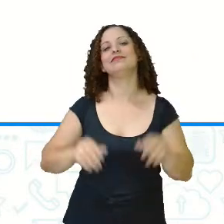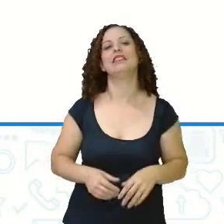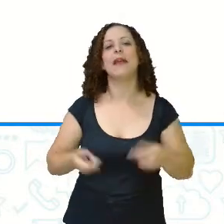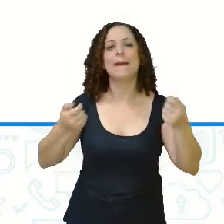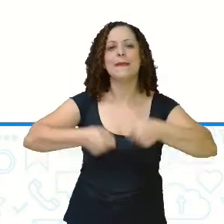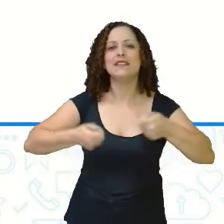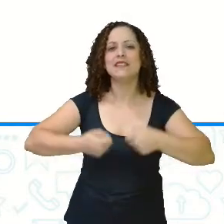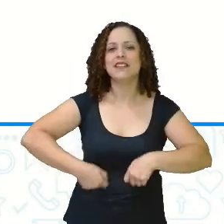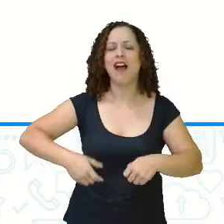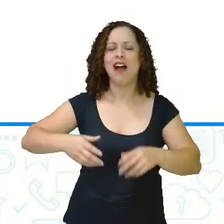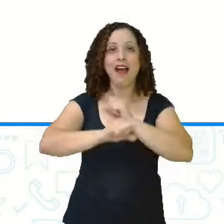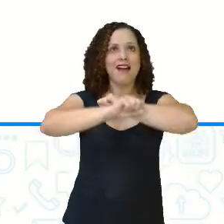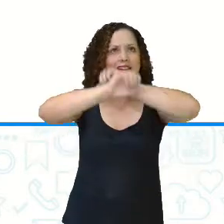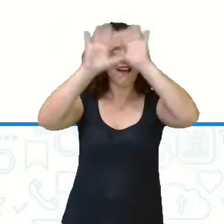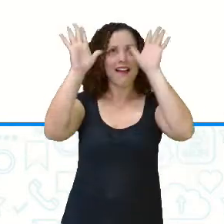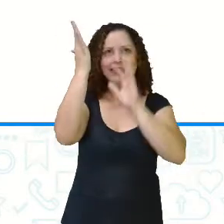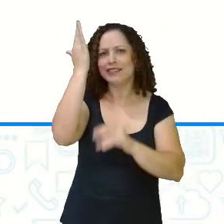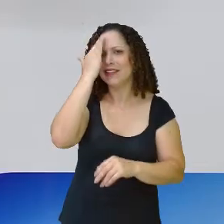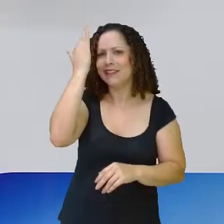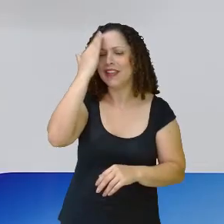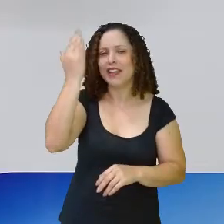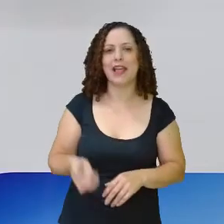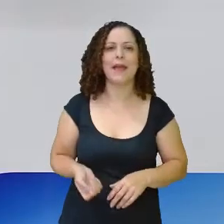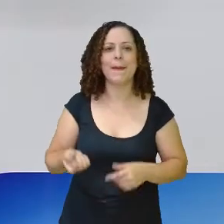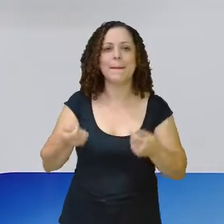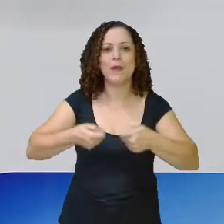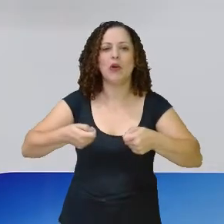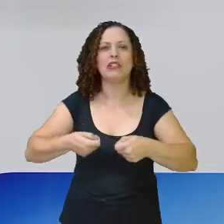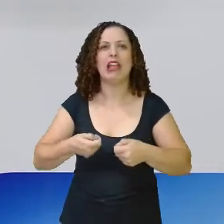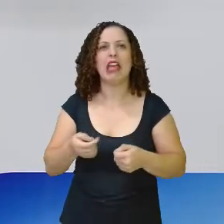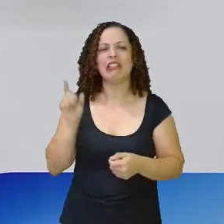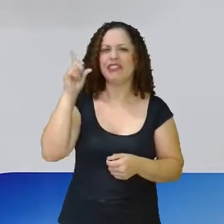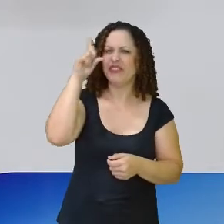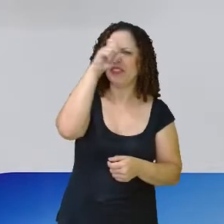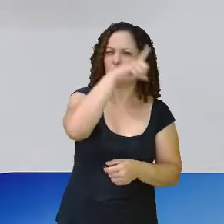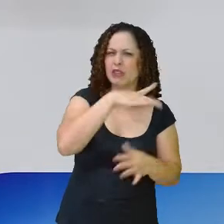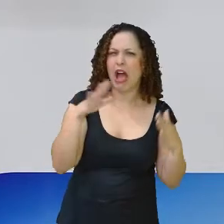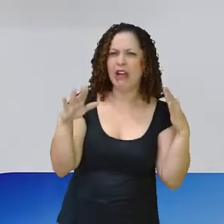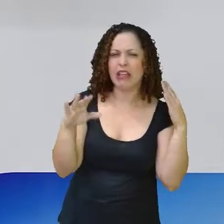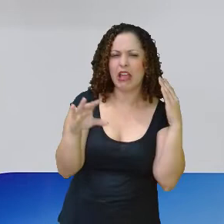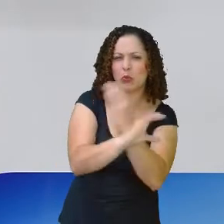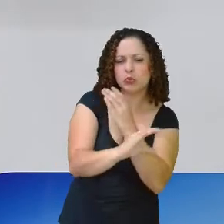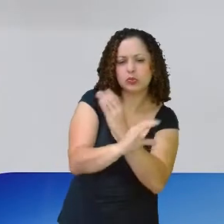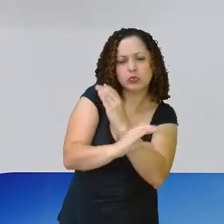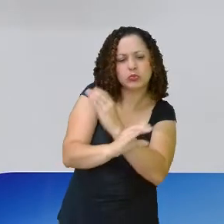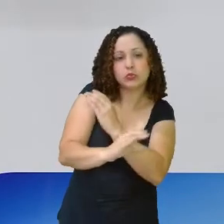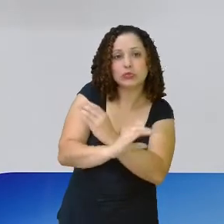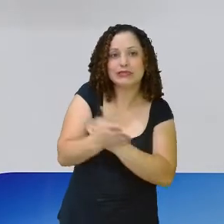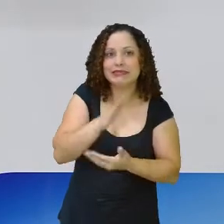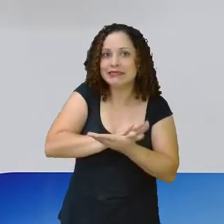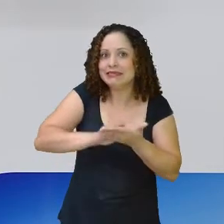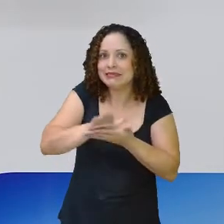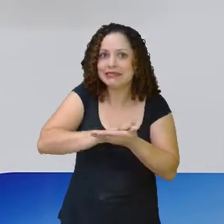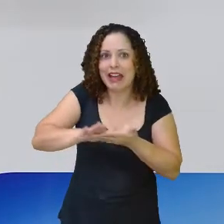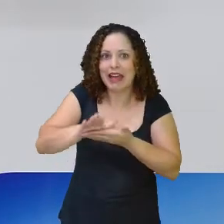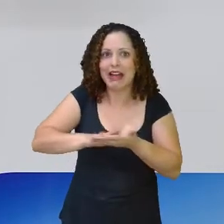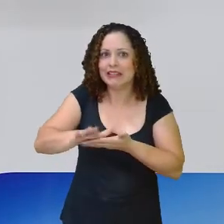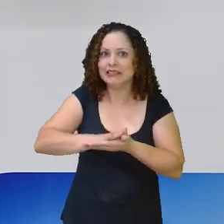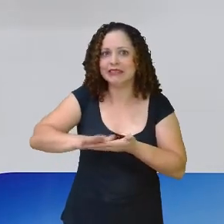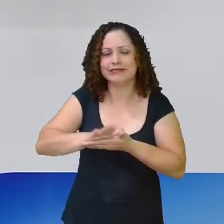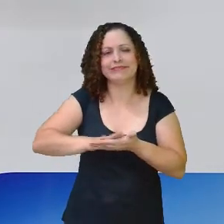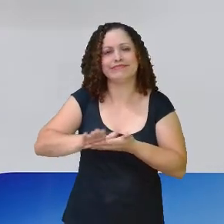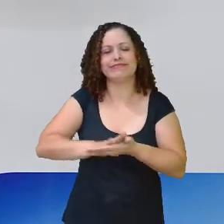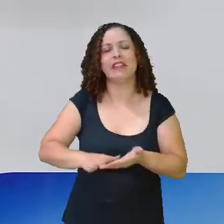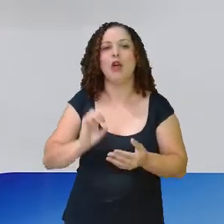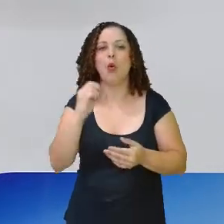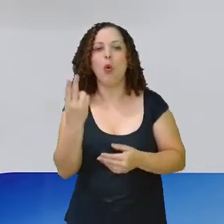entenda o que eu estou falando. Eu não posso florear bastante e ninguém vai entender. Se eu florear muito, porque florear significa isso, você